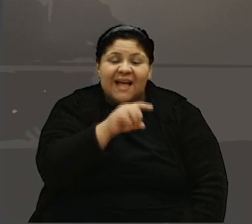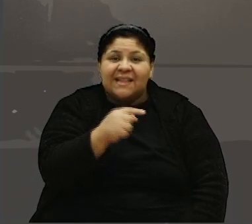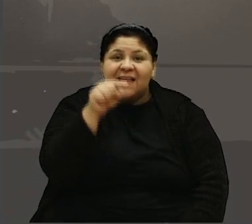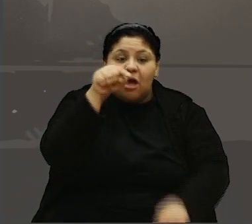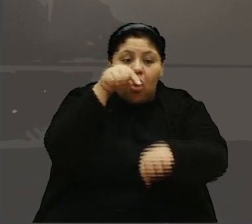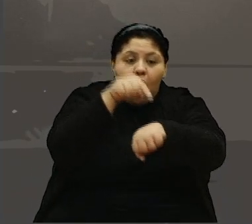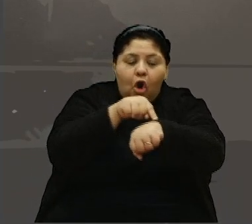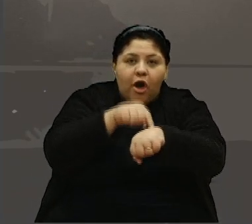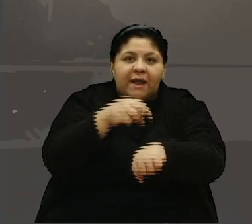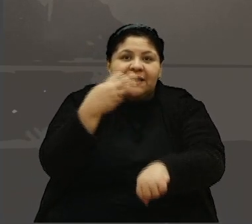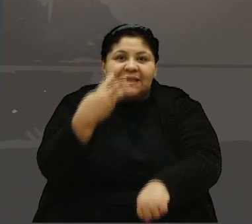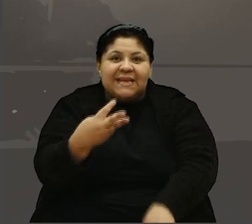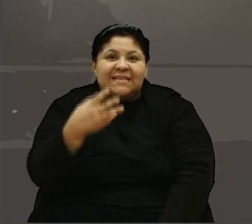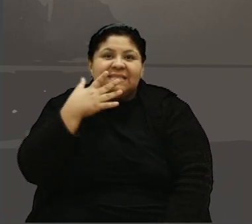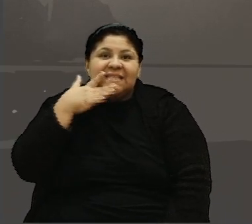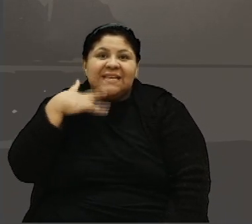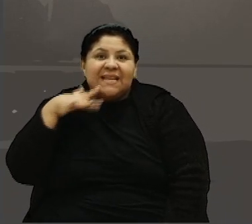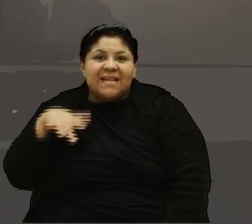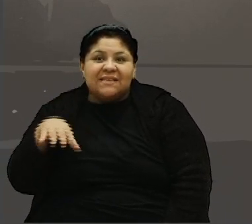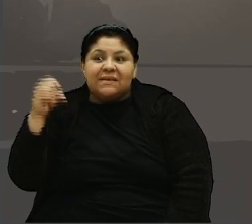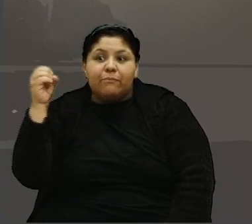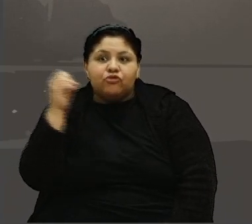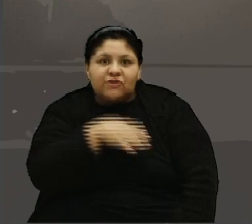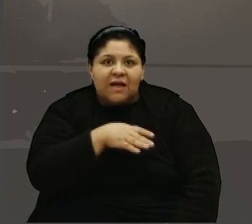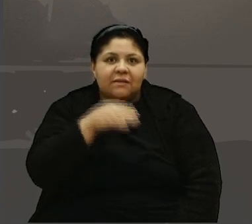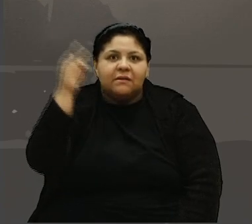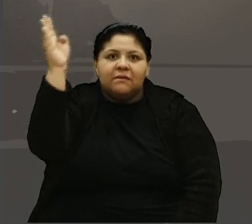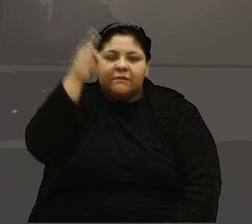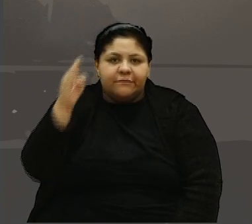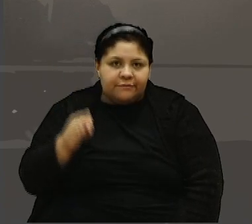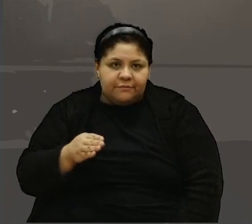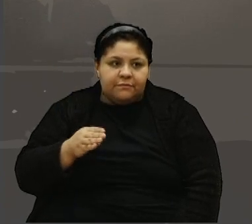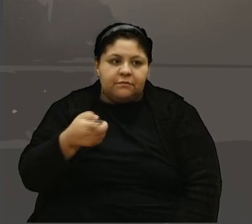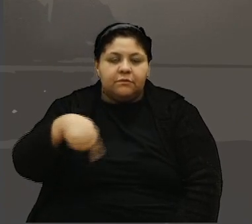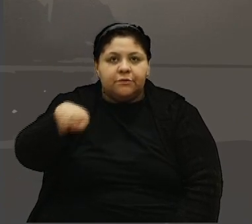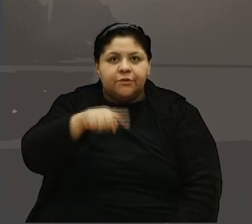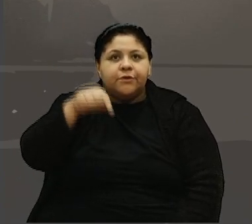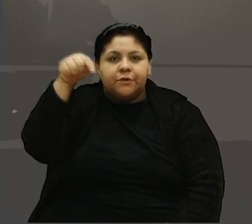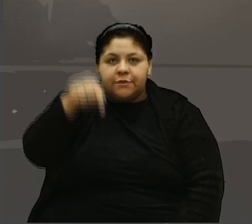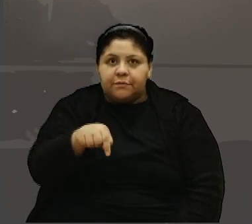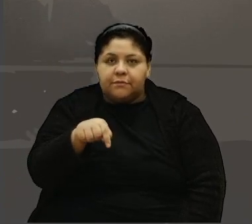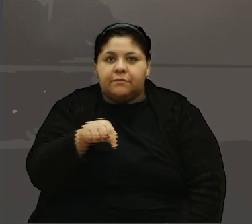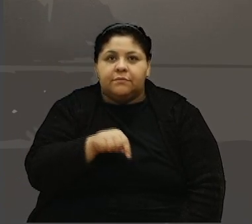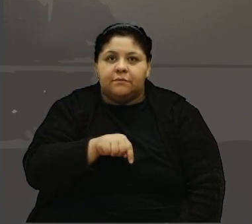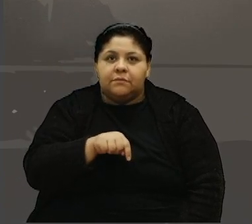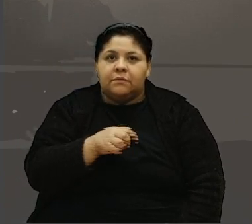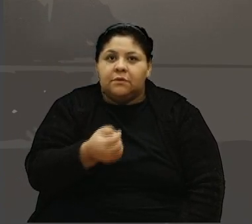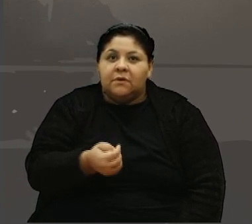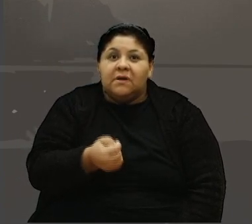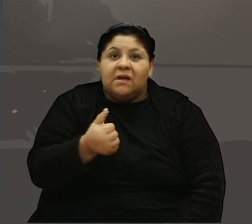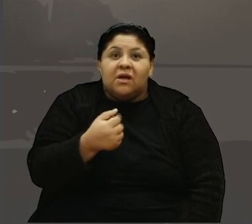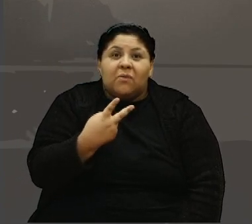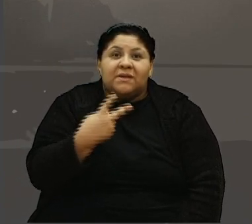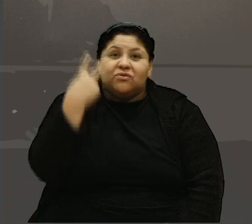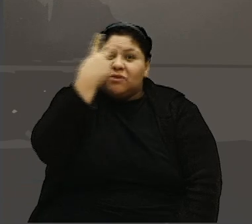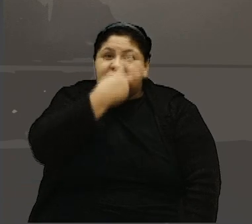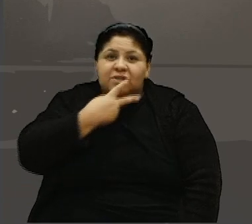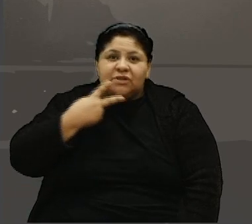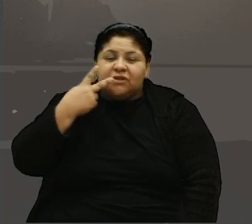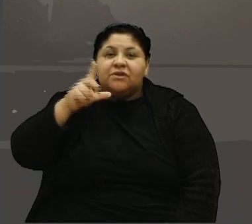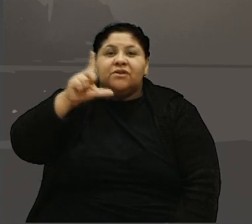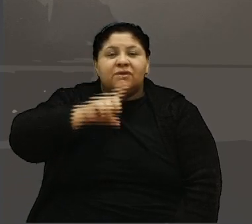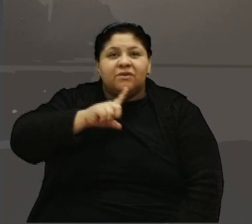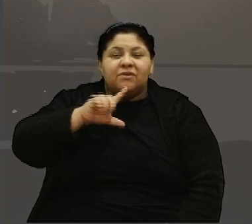abuso sexual no nosso país. Durante esse período de sessão que nós estamos aqui há quase 2 horas já, nós